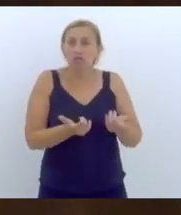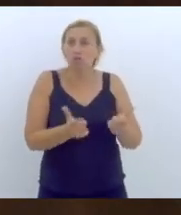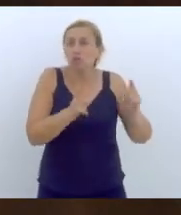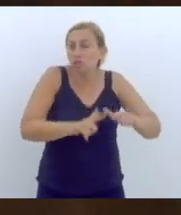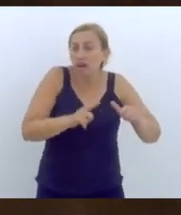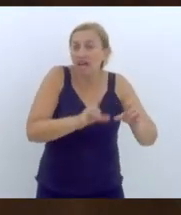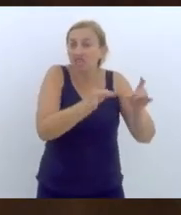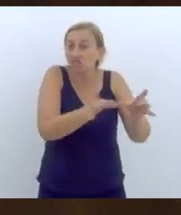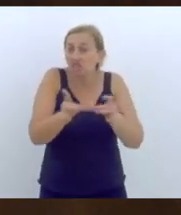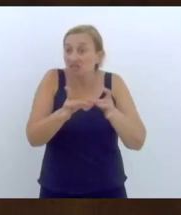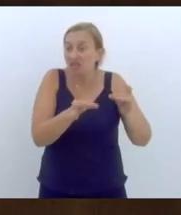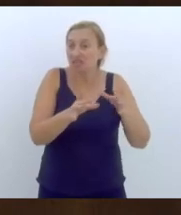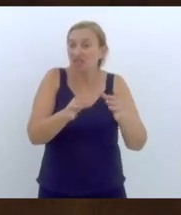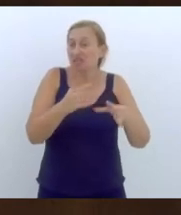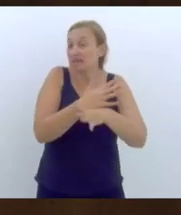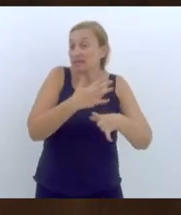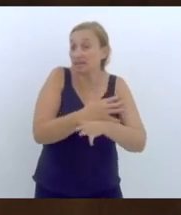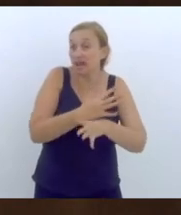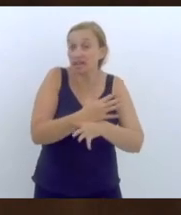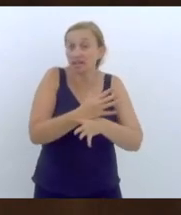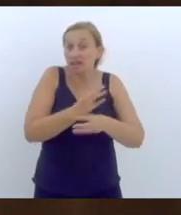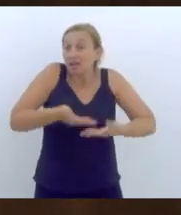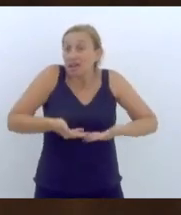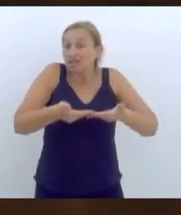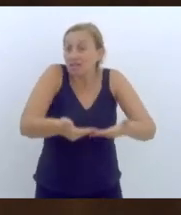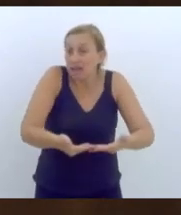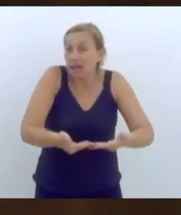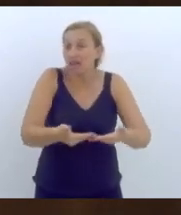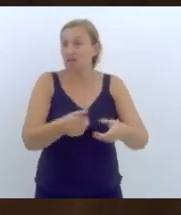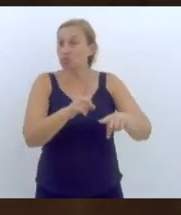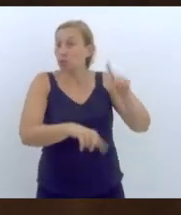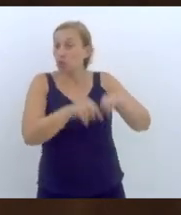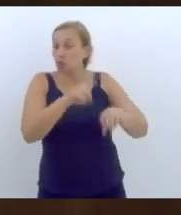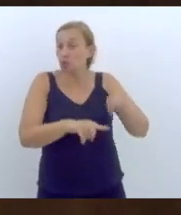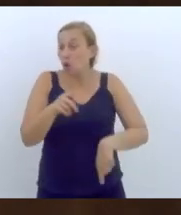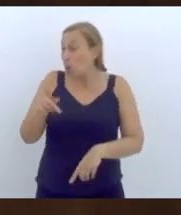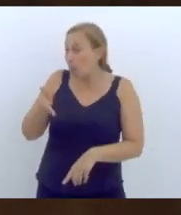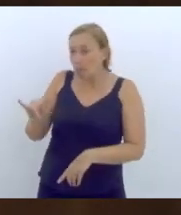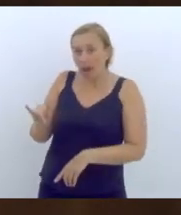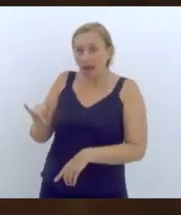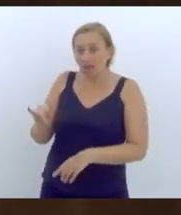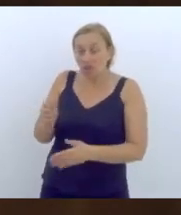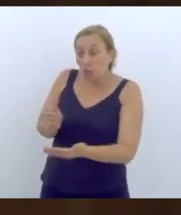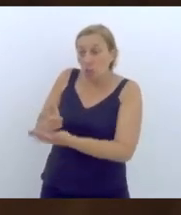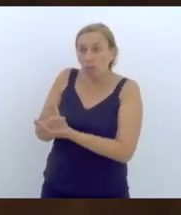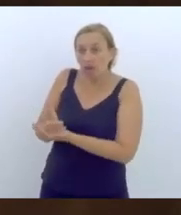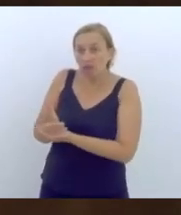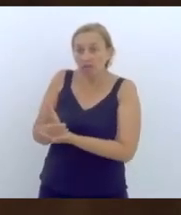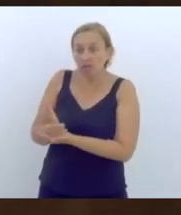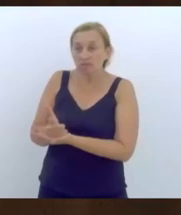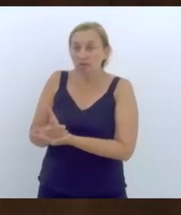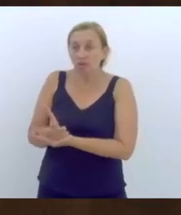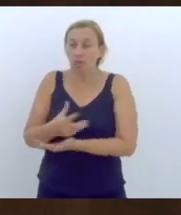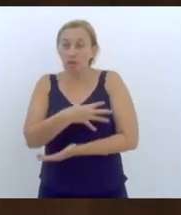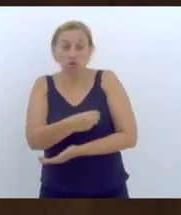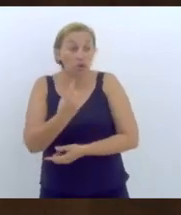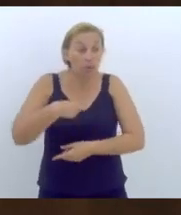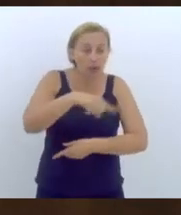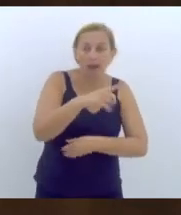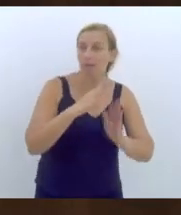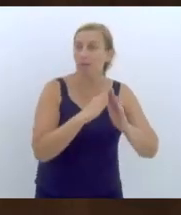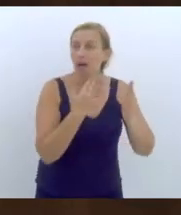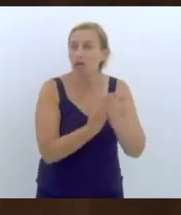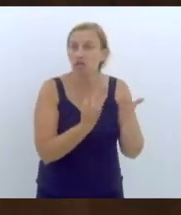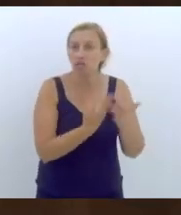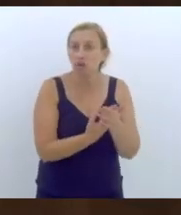estão usando esses veículos para fazer entrega, os pais estão comprando esses veículos para os seus filhos para irem para a escola,